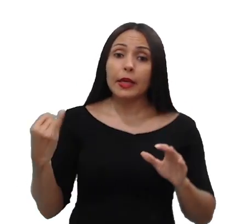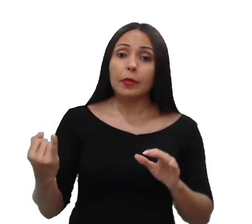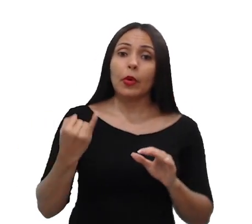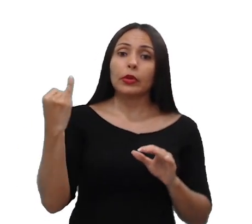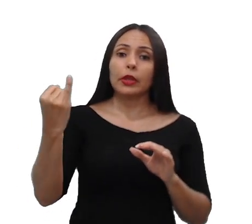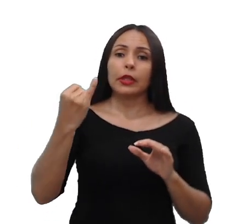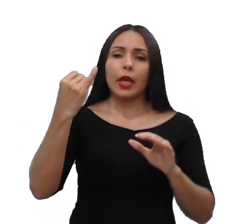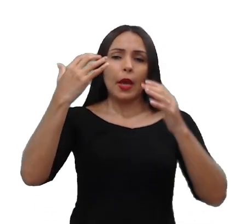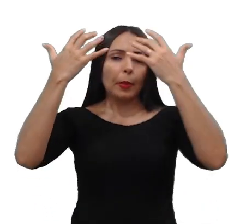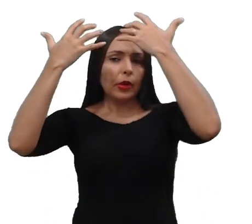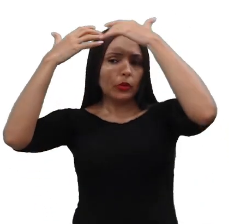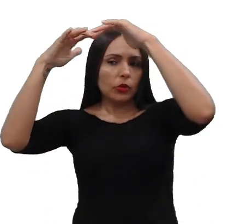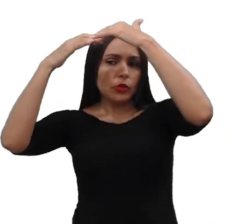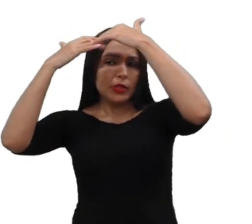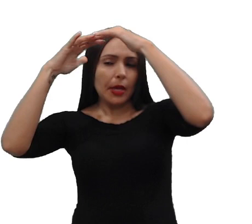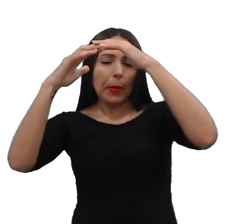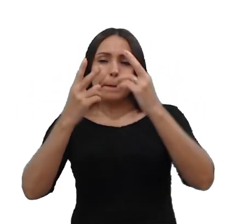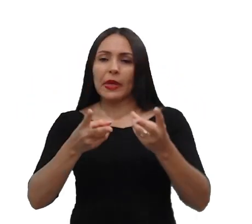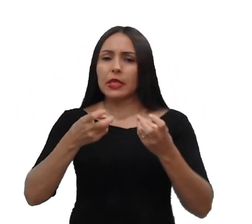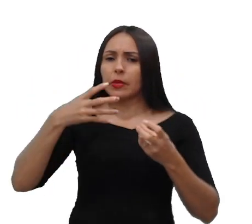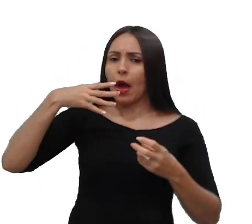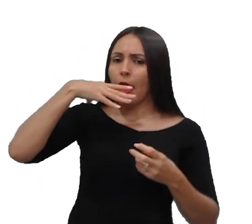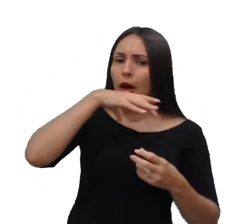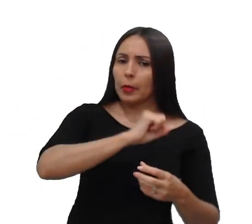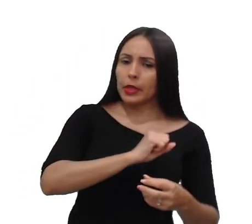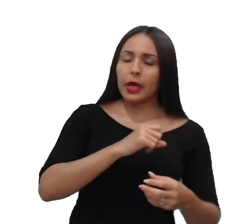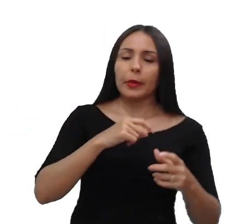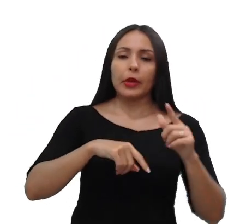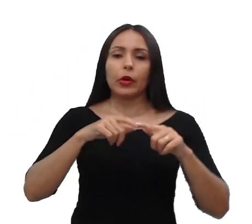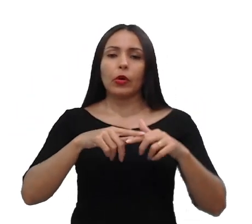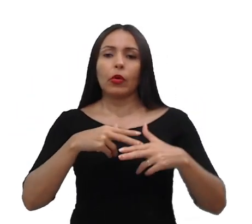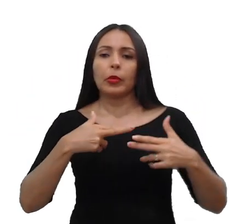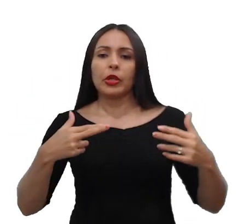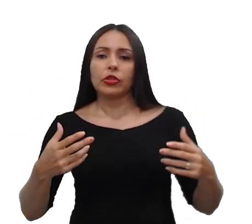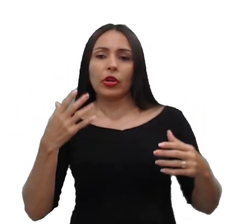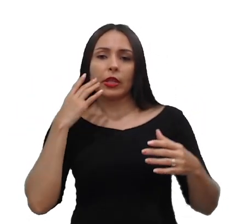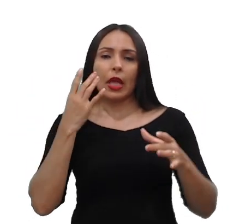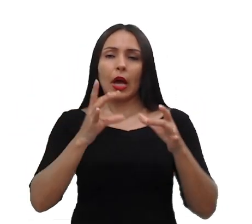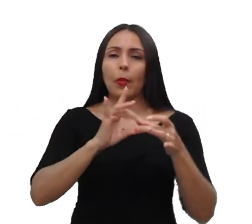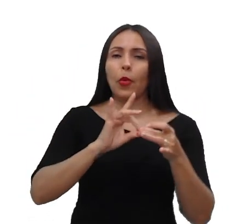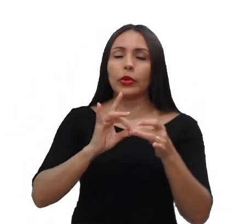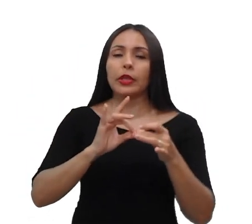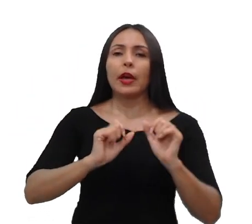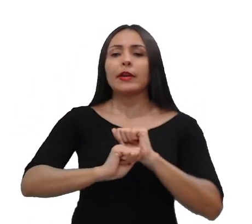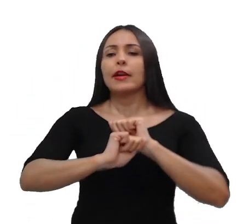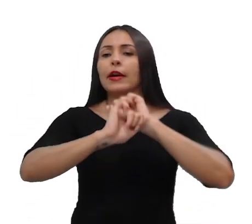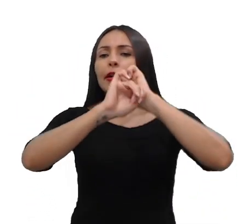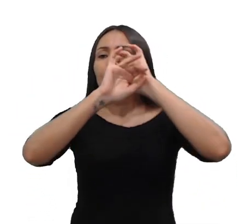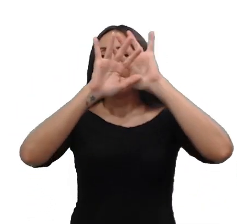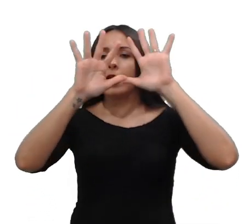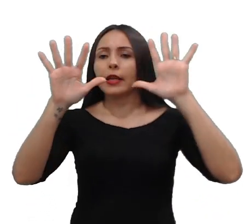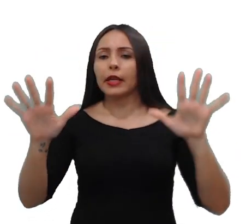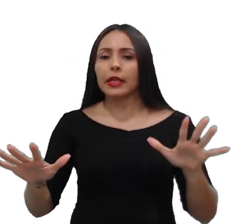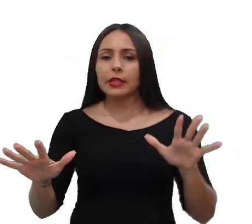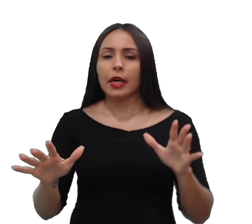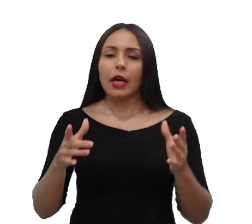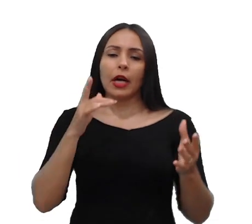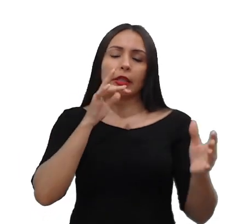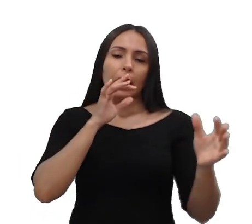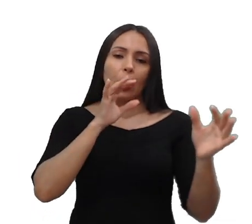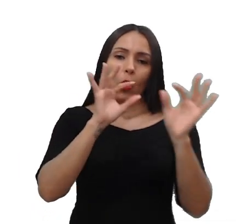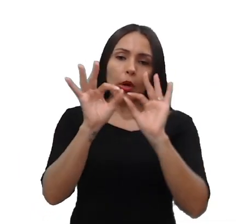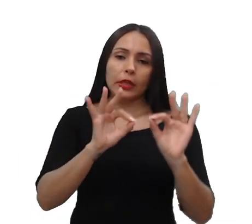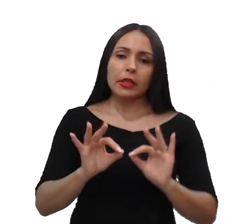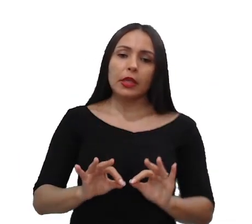que o nosso cérebro identifique rapidamente o objeto é a harmonia e a clareza na composição de